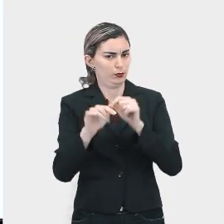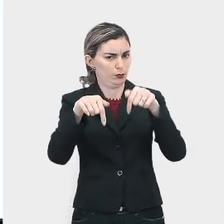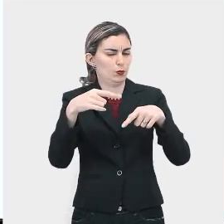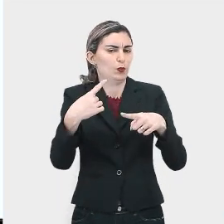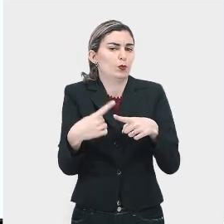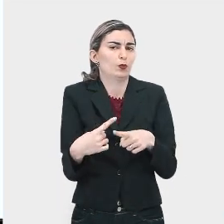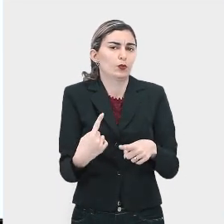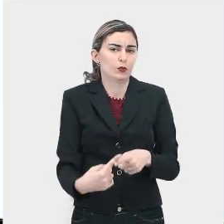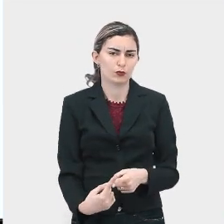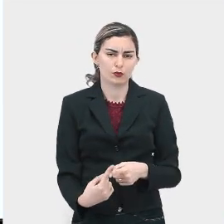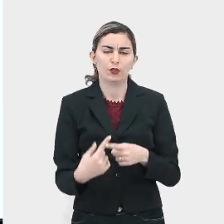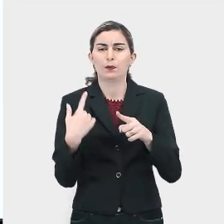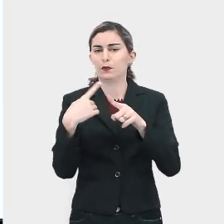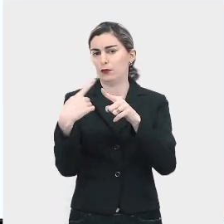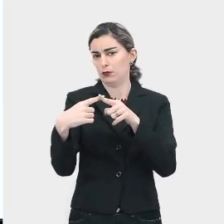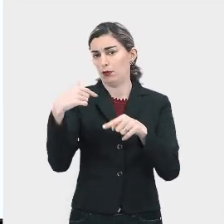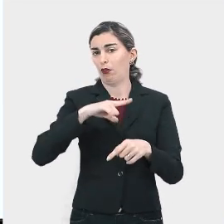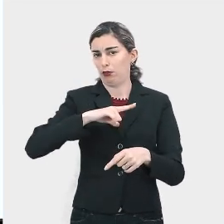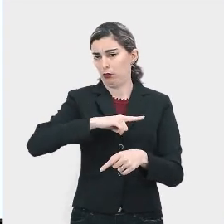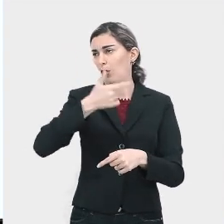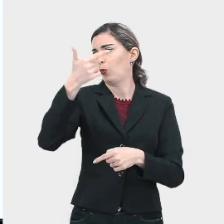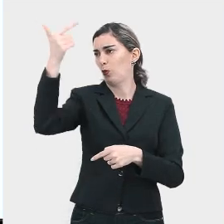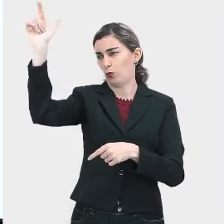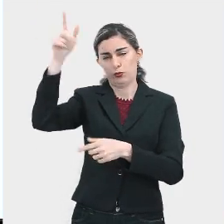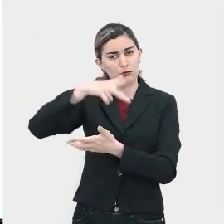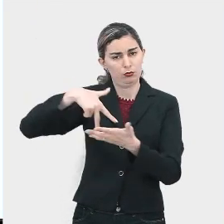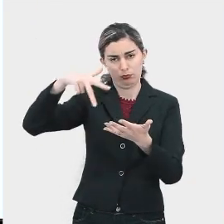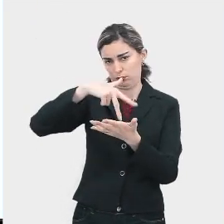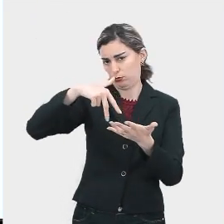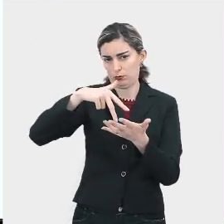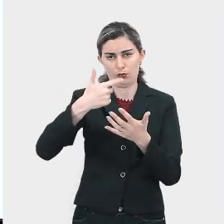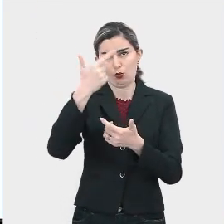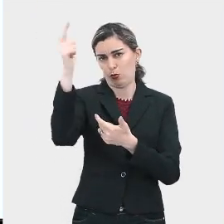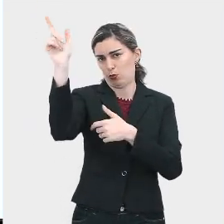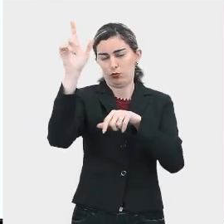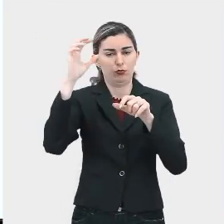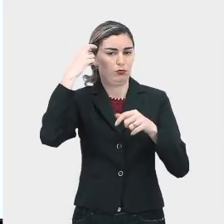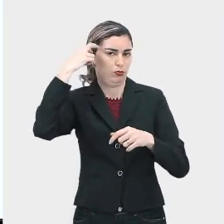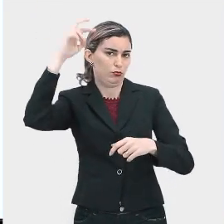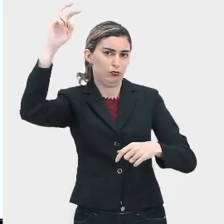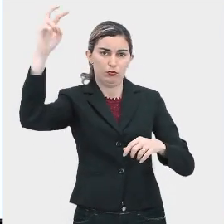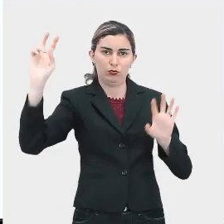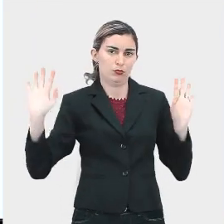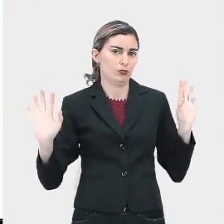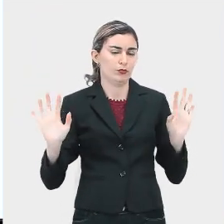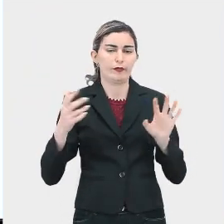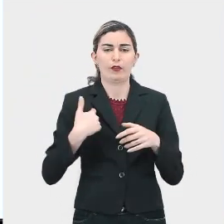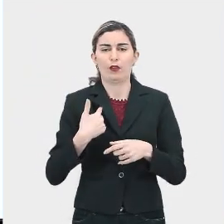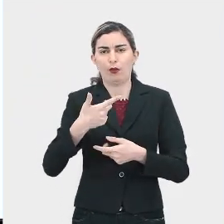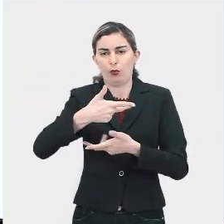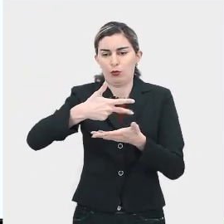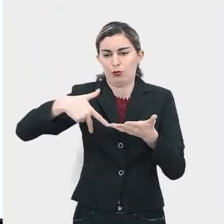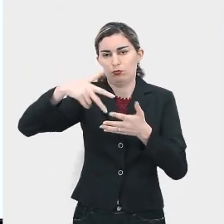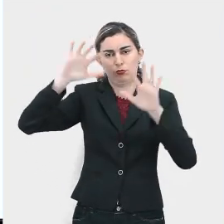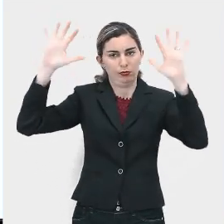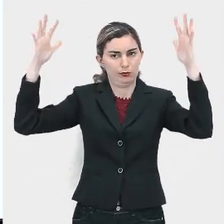outras danças, existem em outras culturas, outras formas de se comemorar o Natal em outros lugares do mundo. Então, hoje a gente está